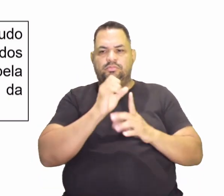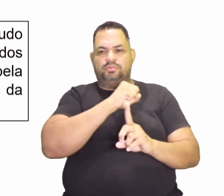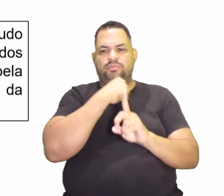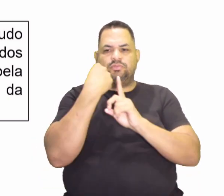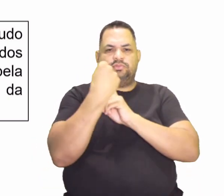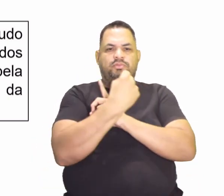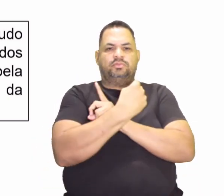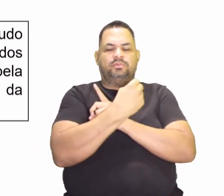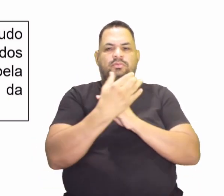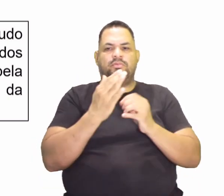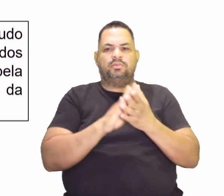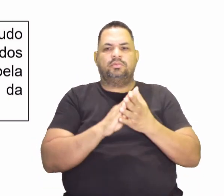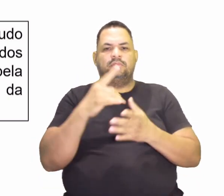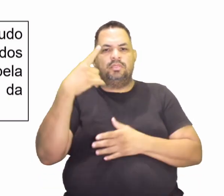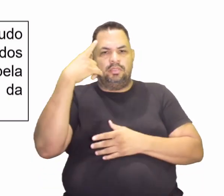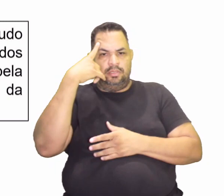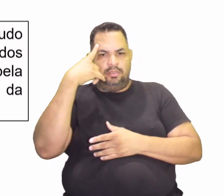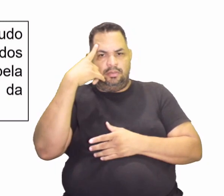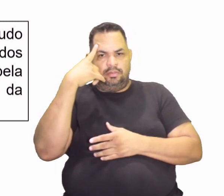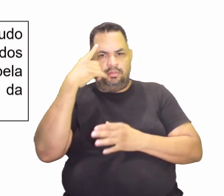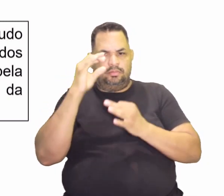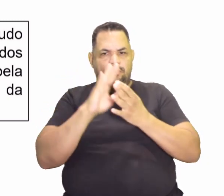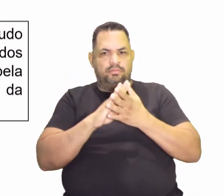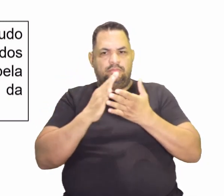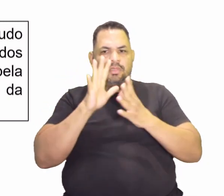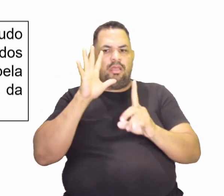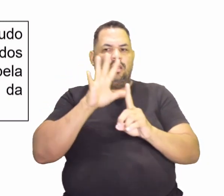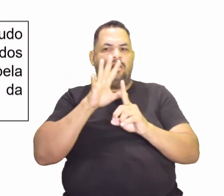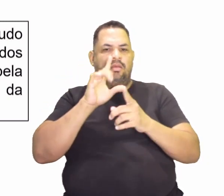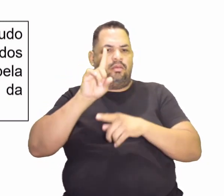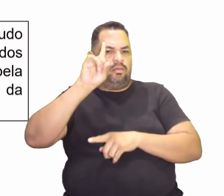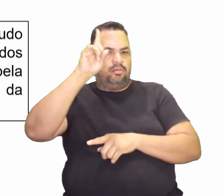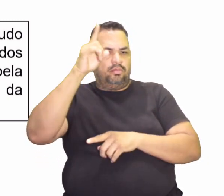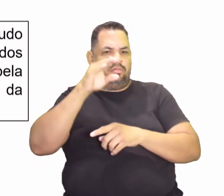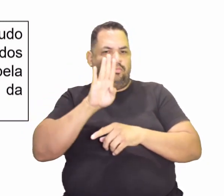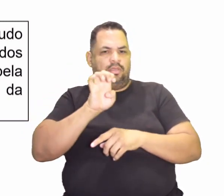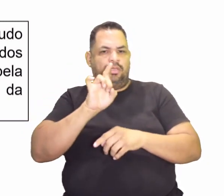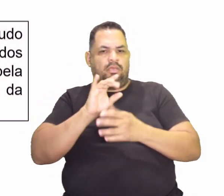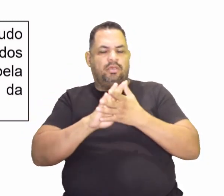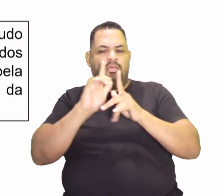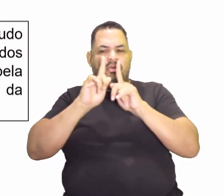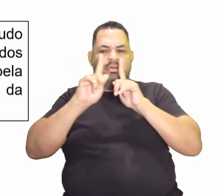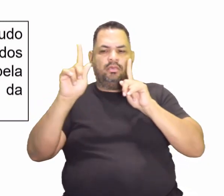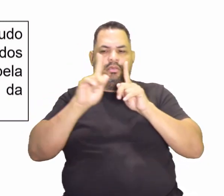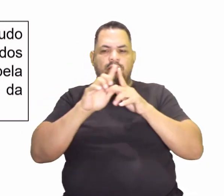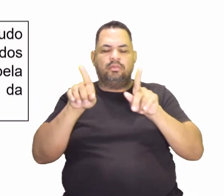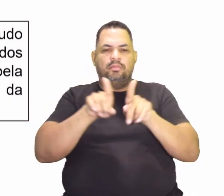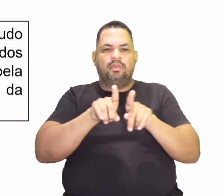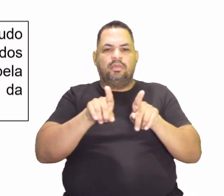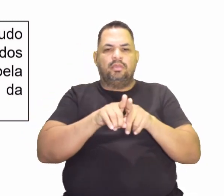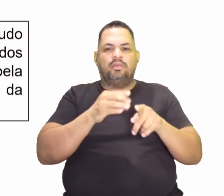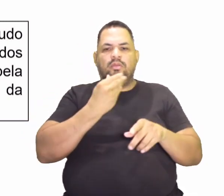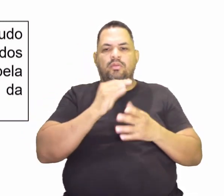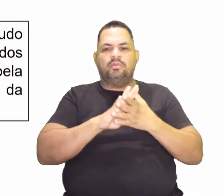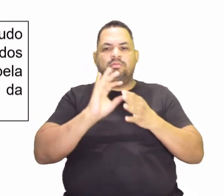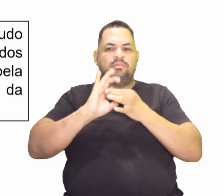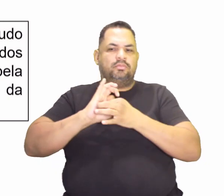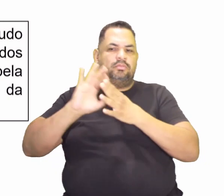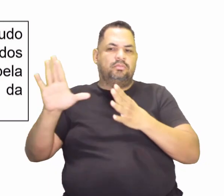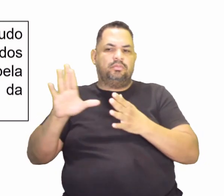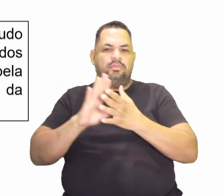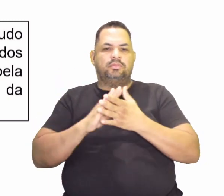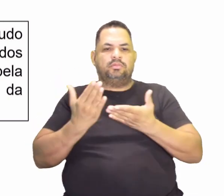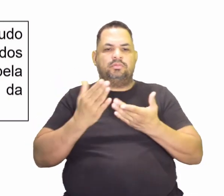Sociologia, tá bom? O pensamento de Hobbes foi muito influenciado pelas ideias de Bacon e Galileu. Ele abandonou as